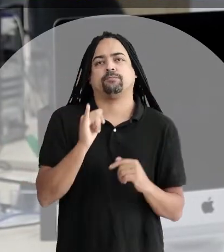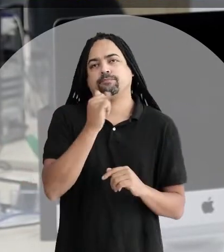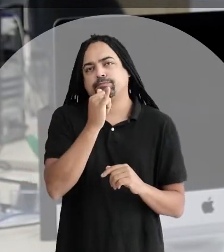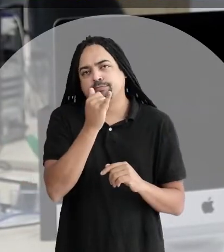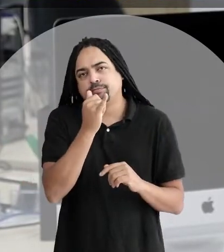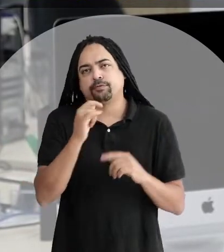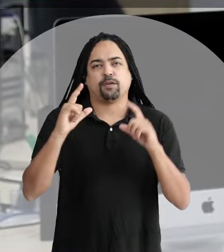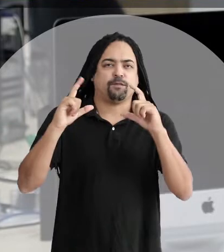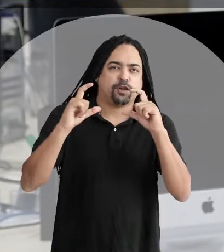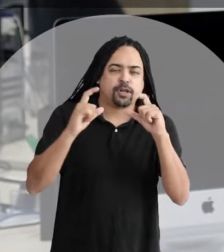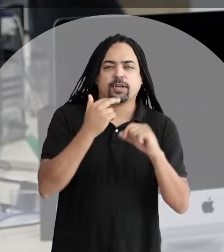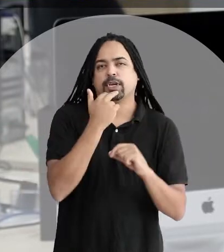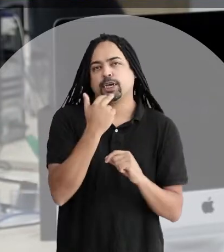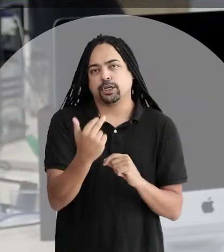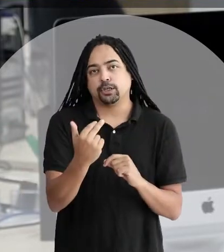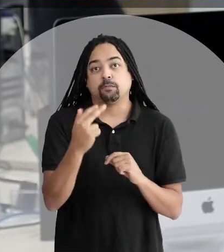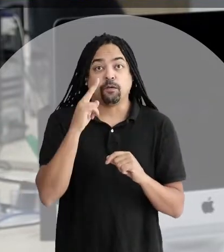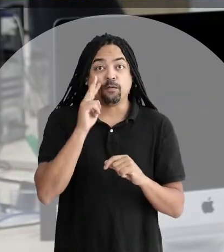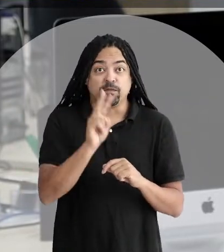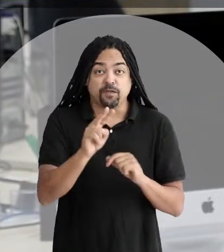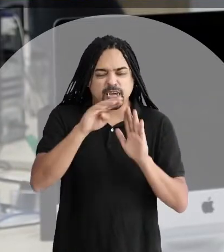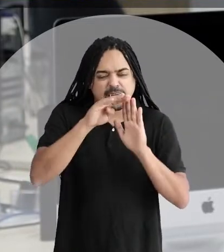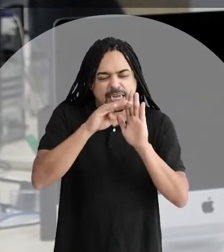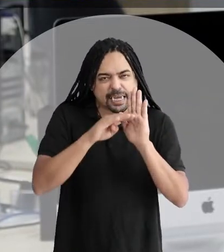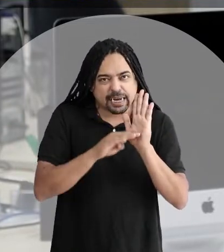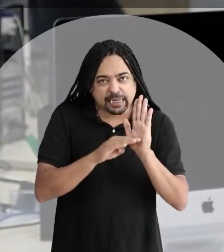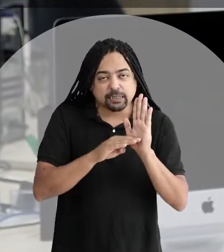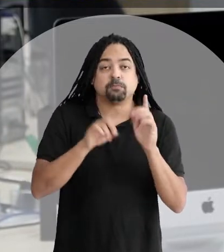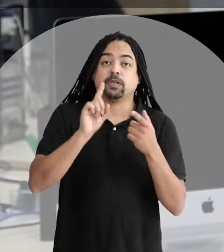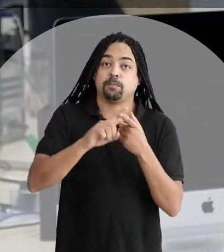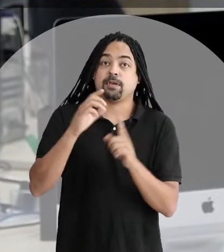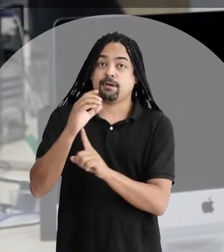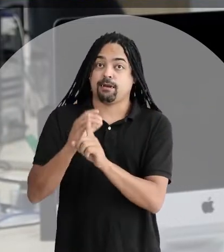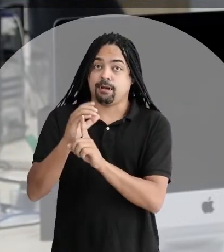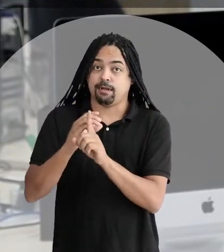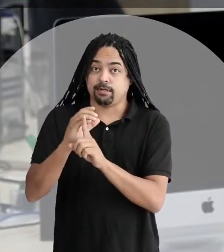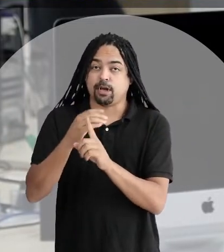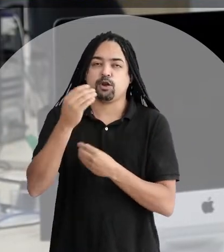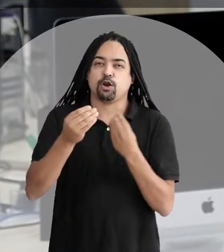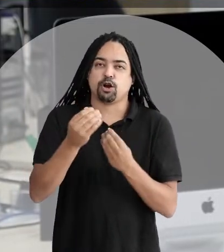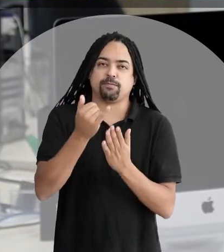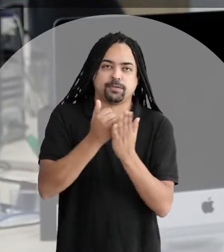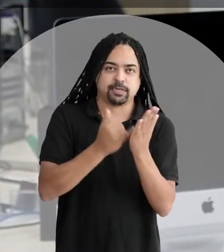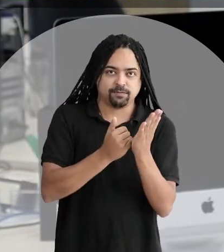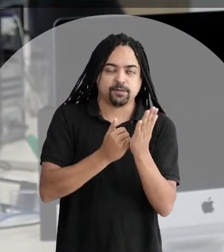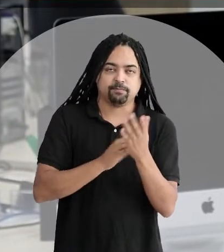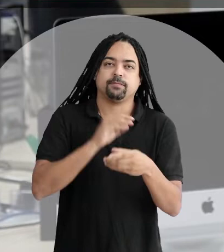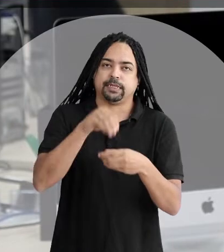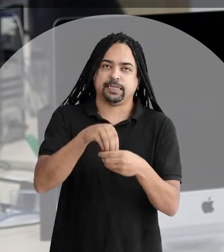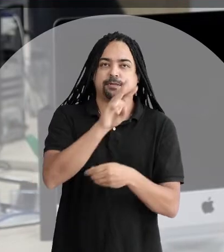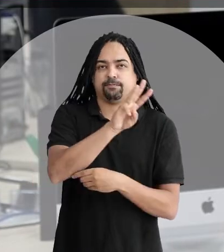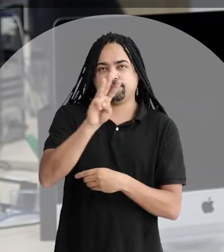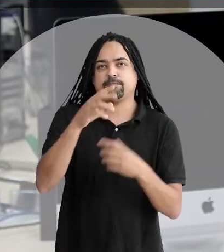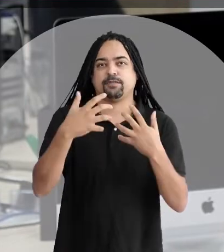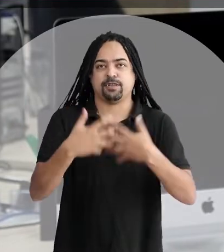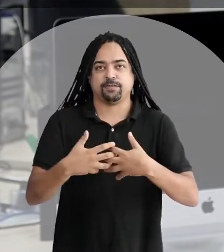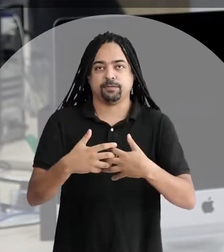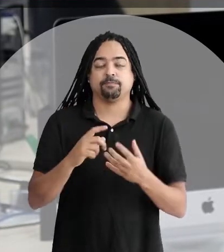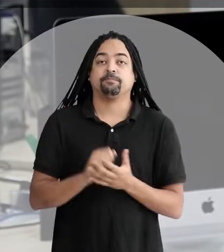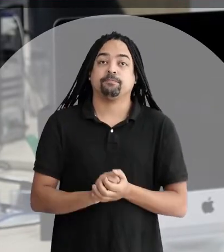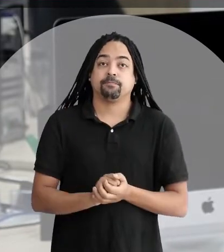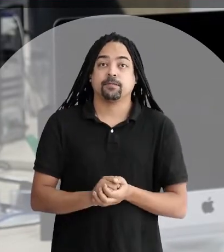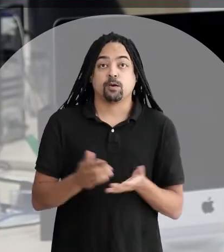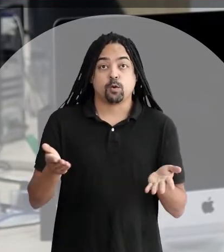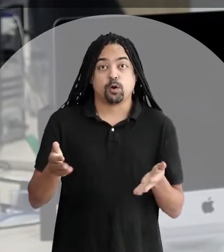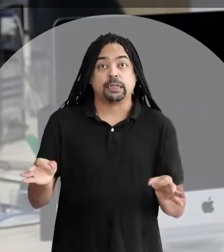e idiomas veja todos os cursos cronogramas e como se inscrever no nosso portal a gente terminou a sessão